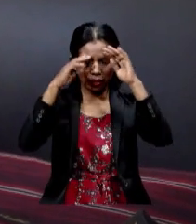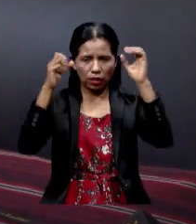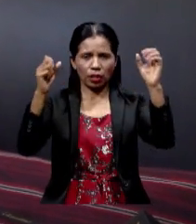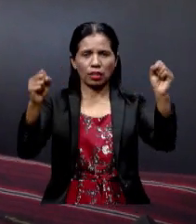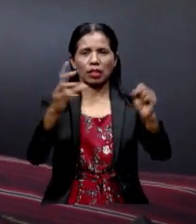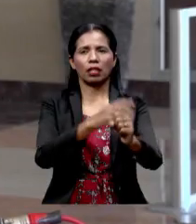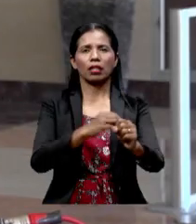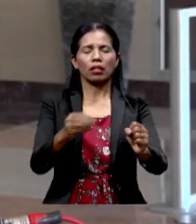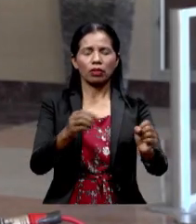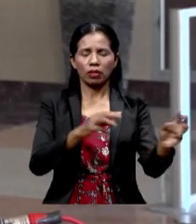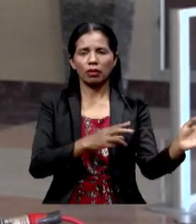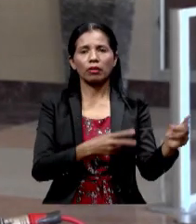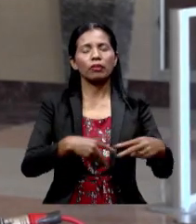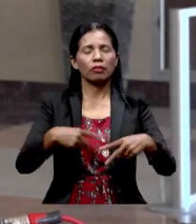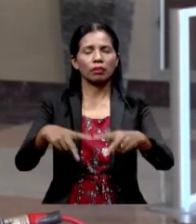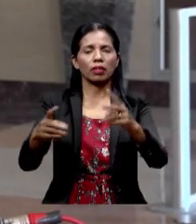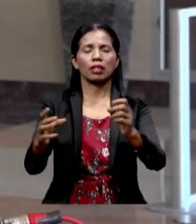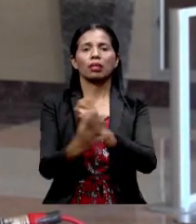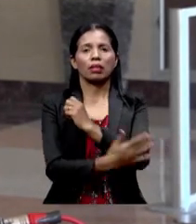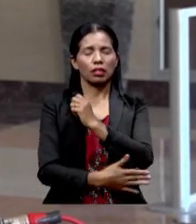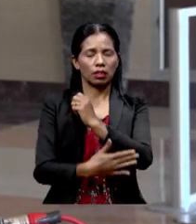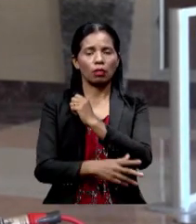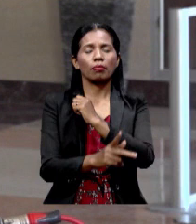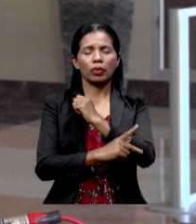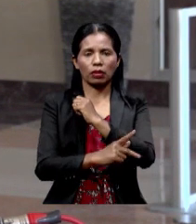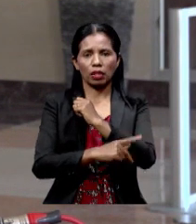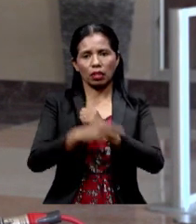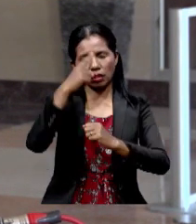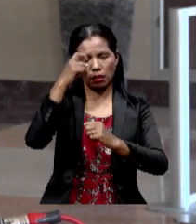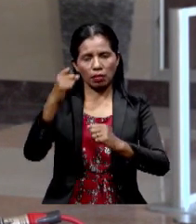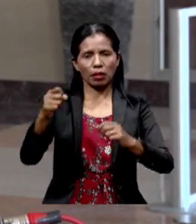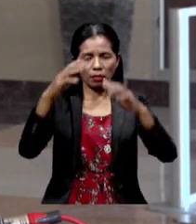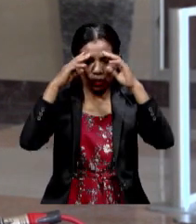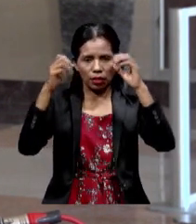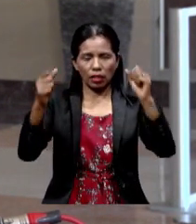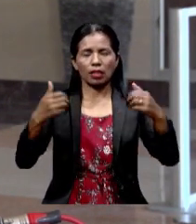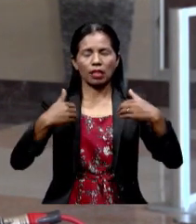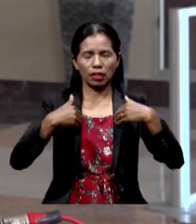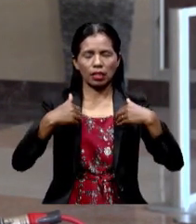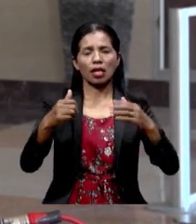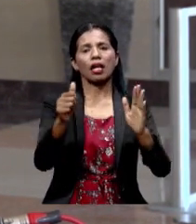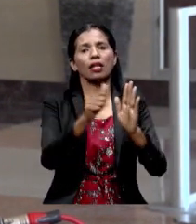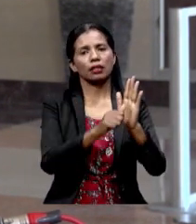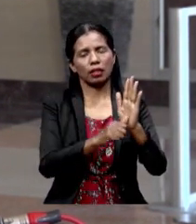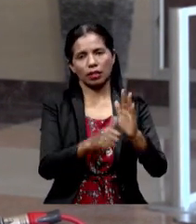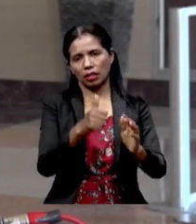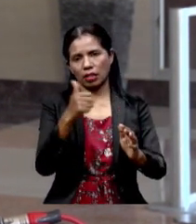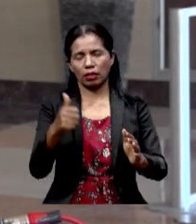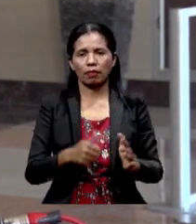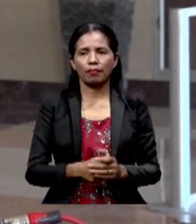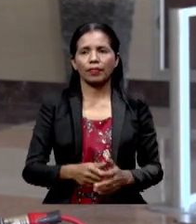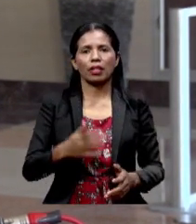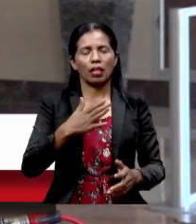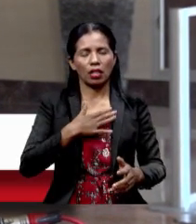República, onde viaja para o Estado de São Tomé, também Presidente e a Agenda Selu. Ao se Bá representa